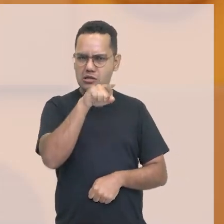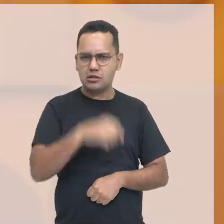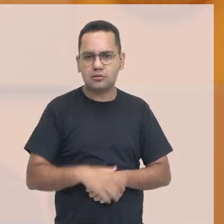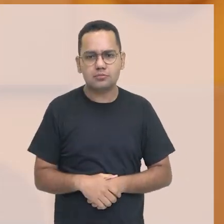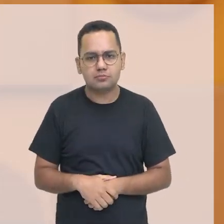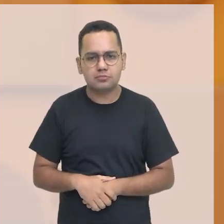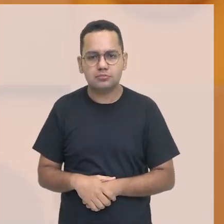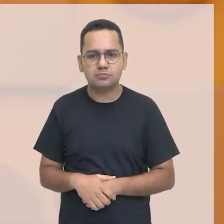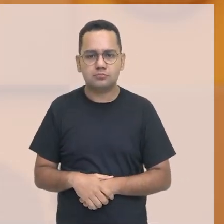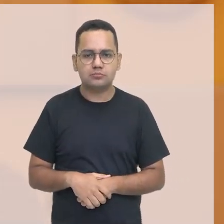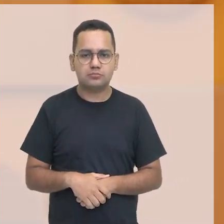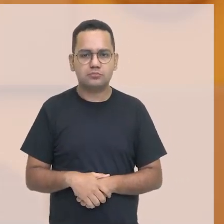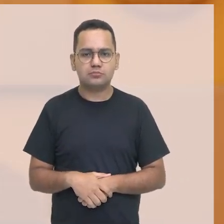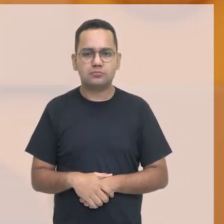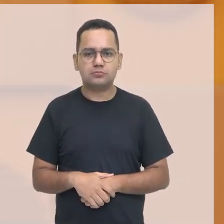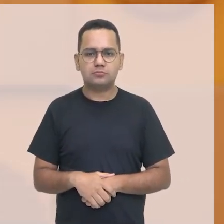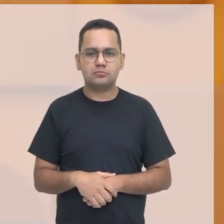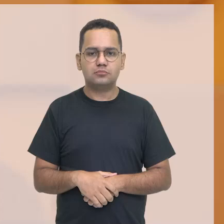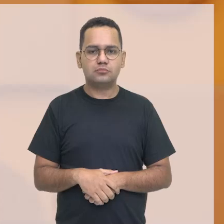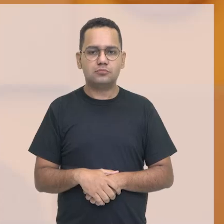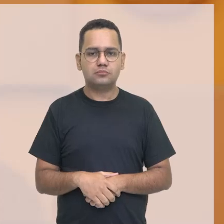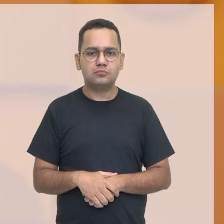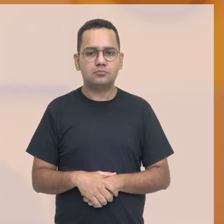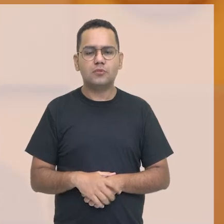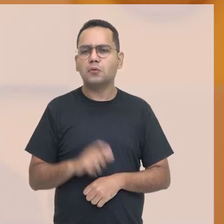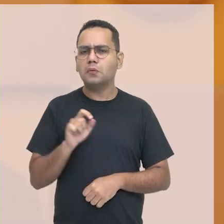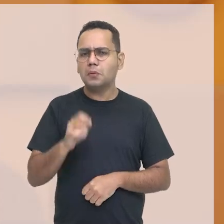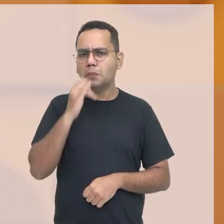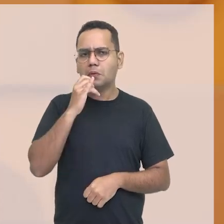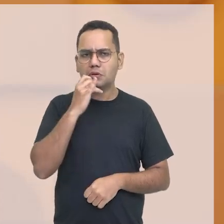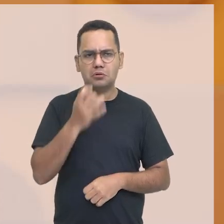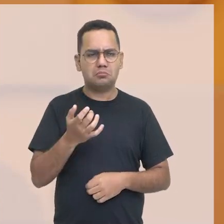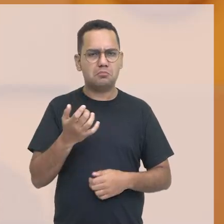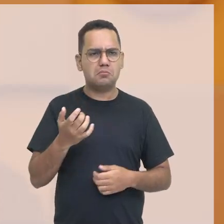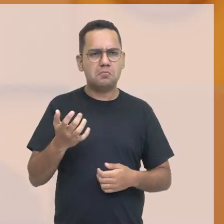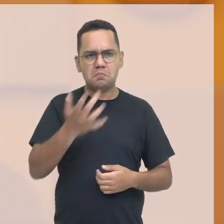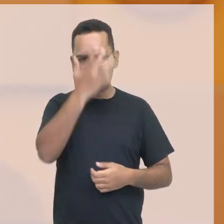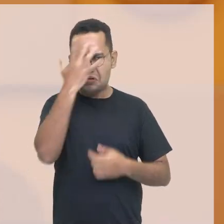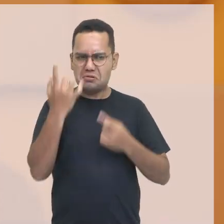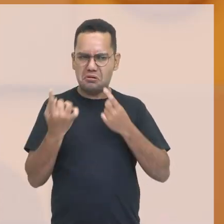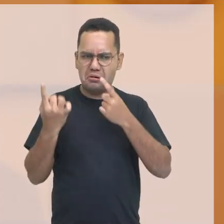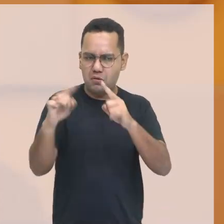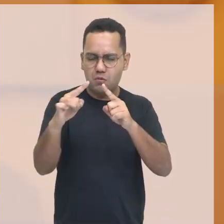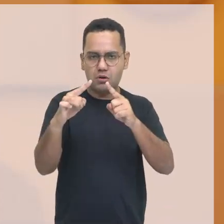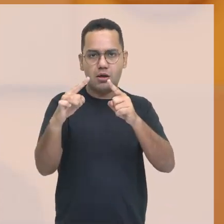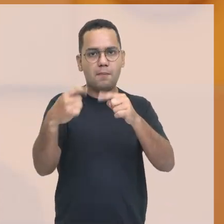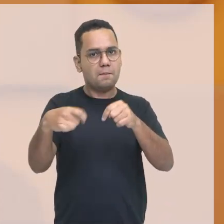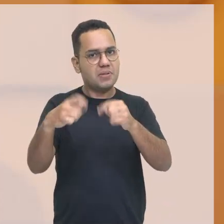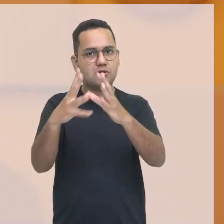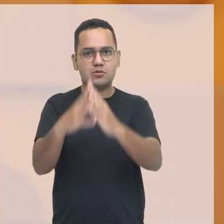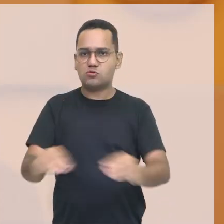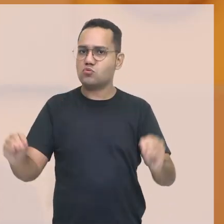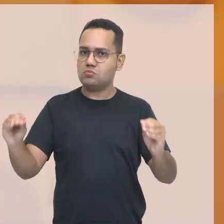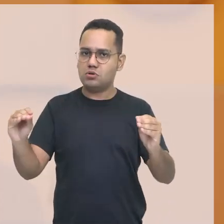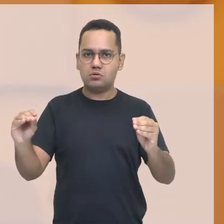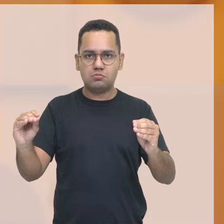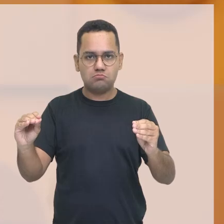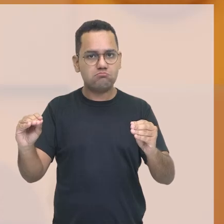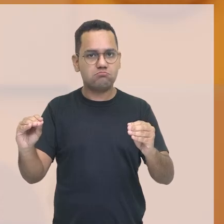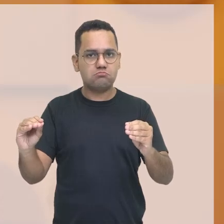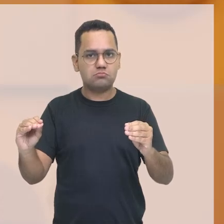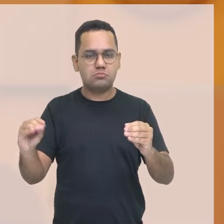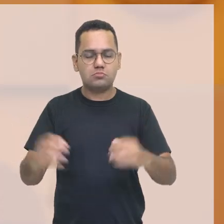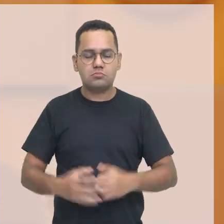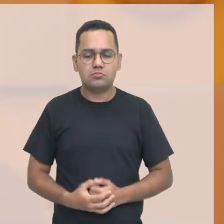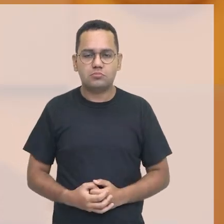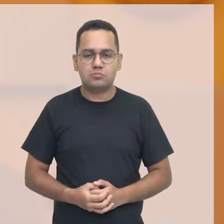a oposição, ela deveria ser erradicada, deveria ser retirada. E é isso que acontece na Noite dos Longos Punhais,